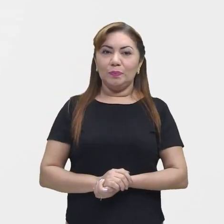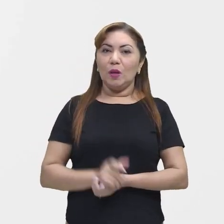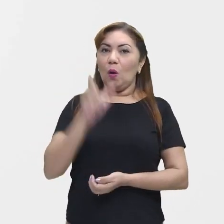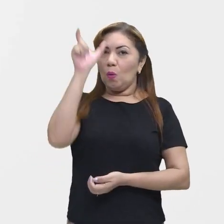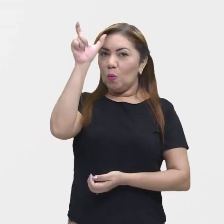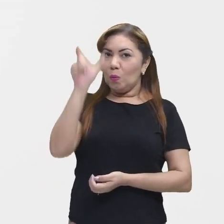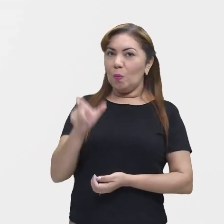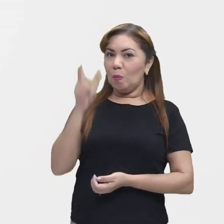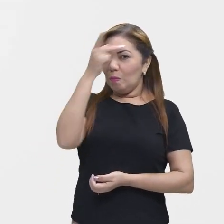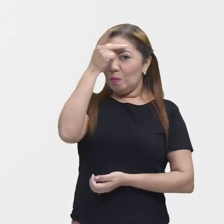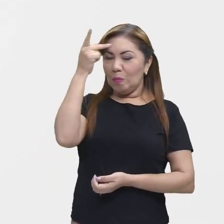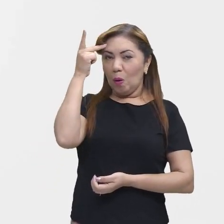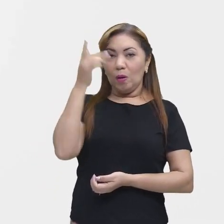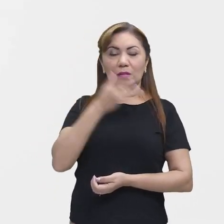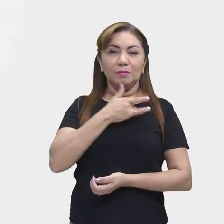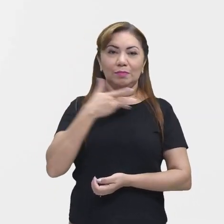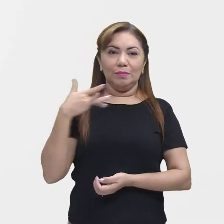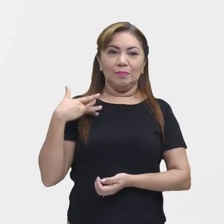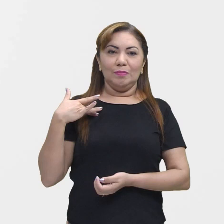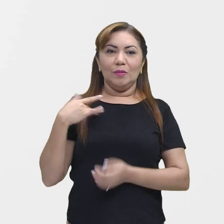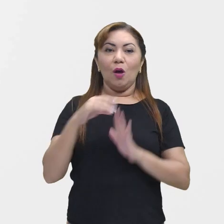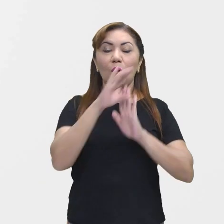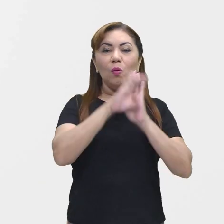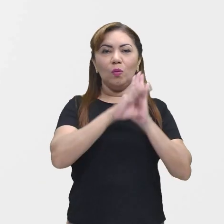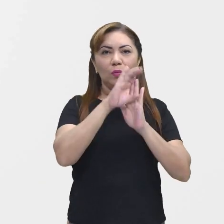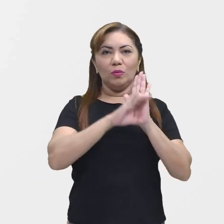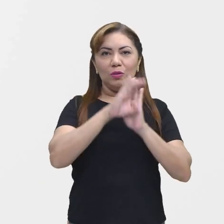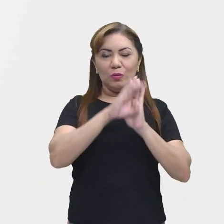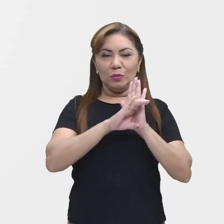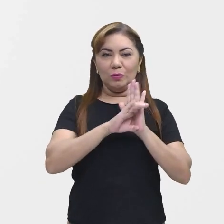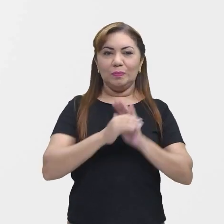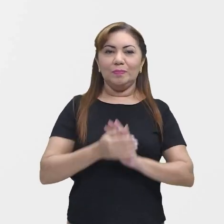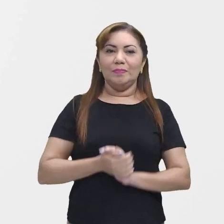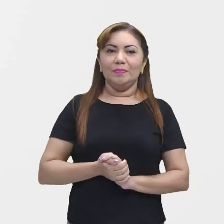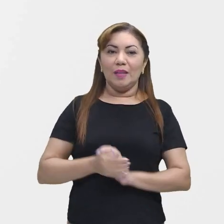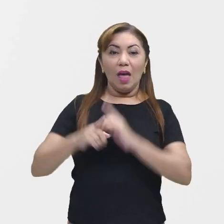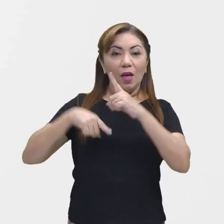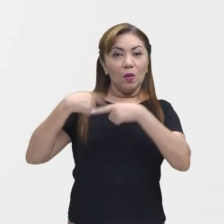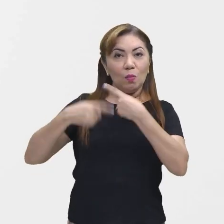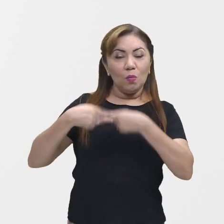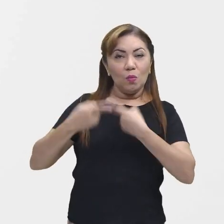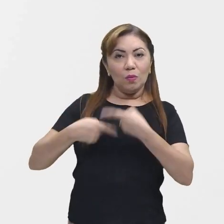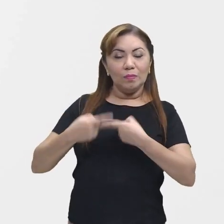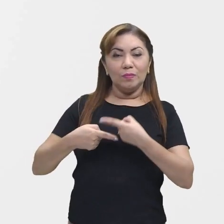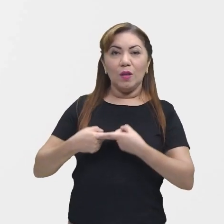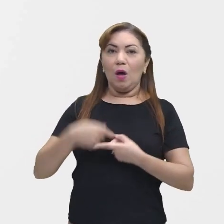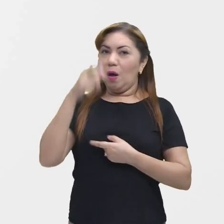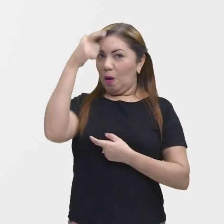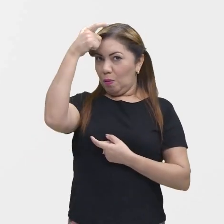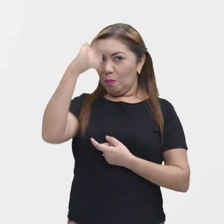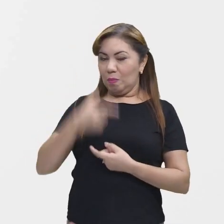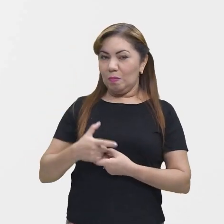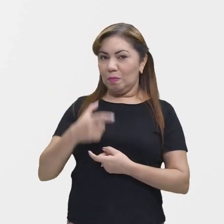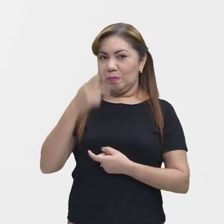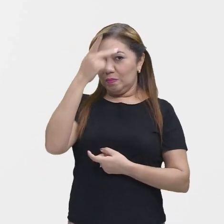e saúde. Conteúdo: reprodução humana e puberdade.